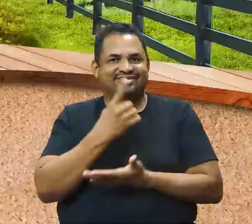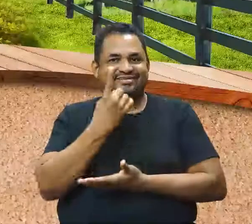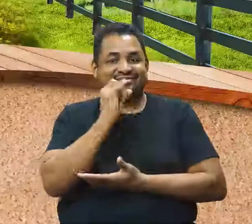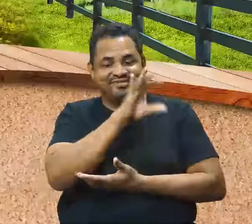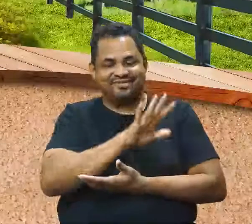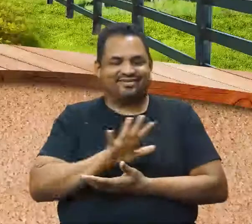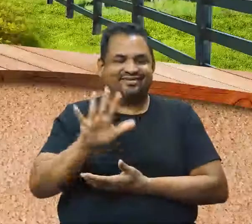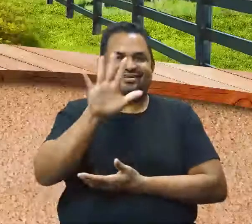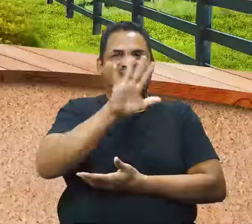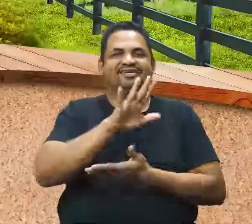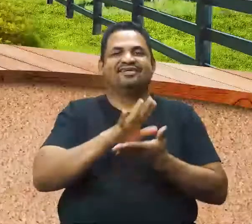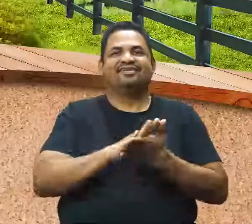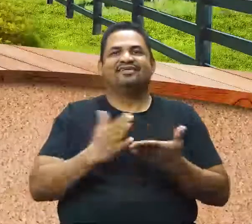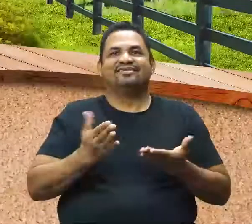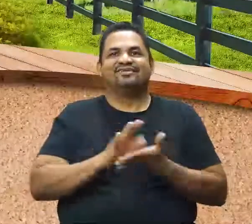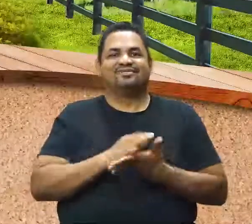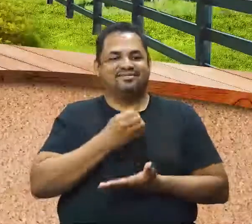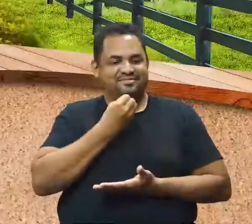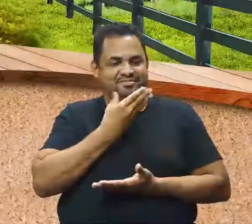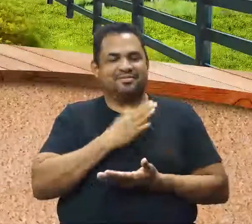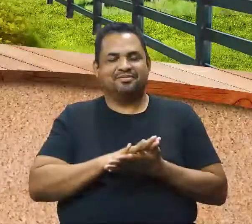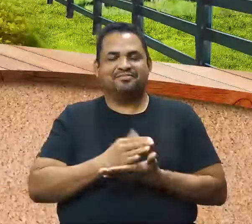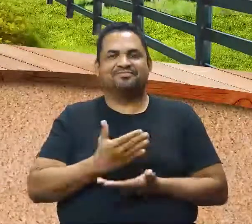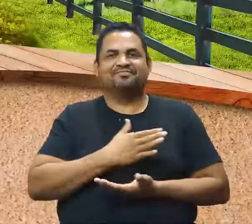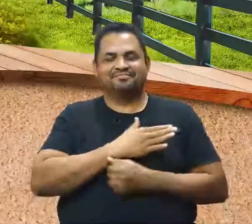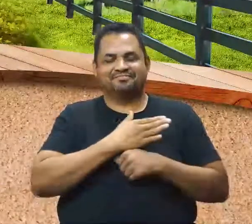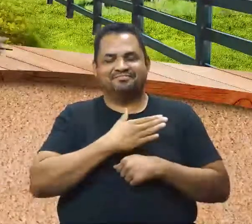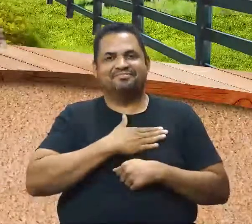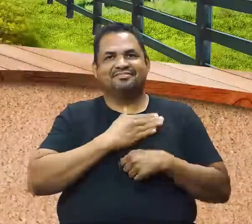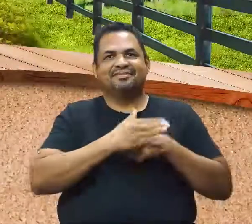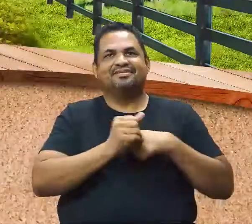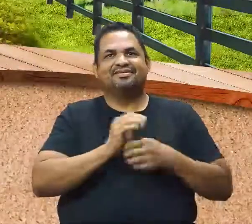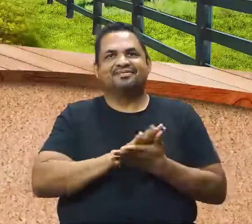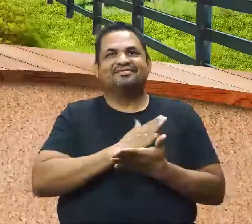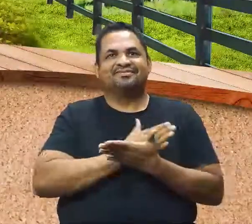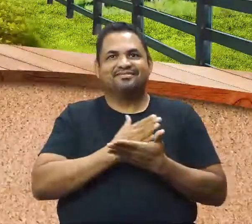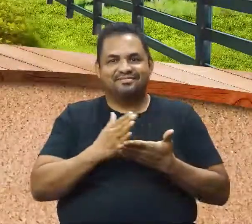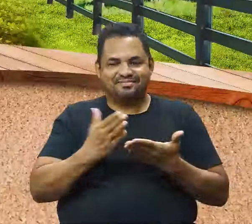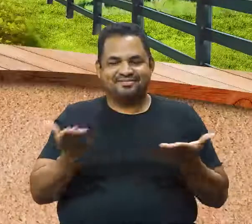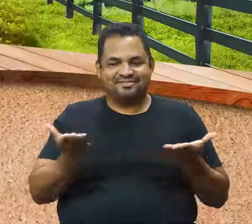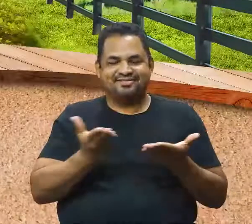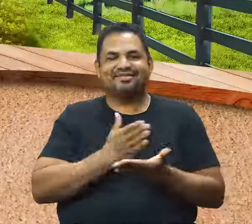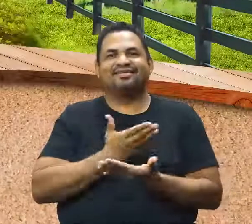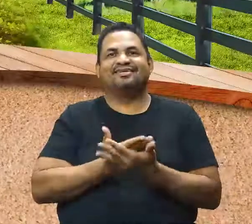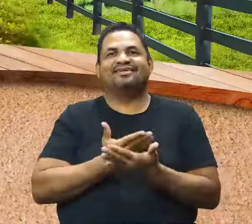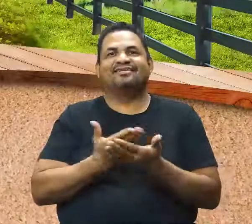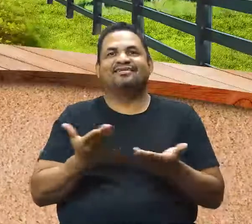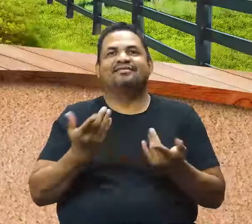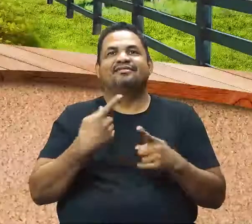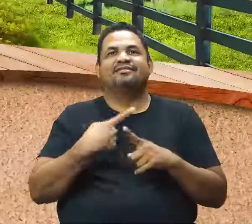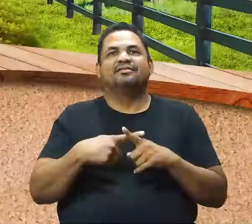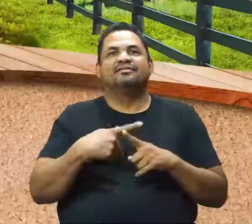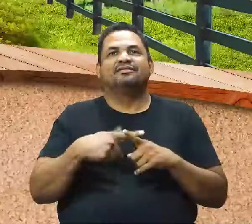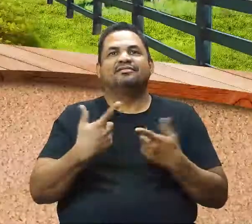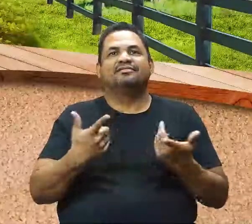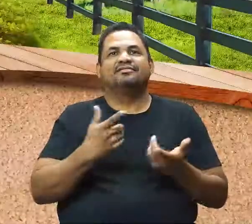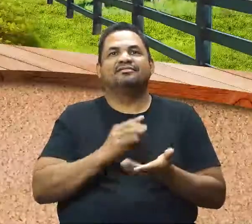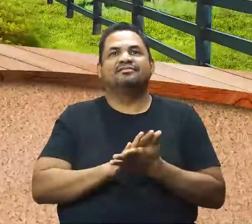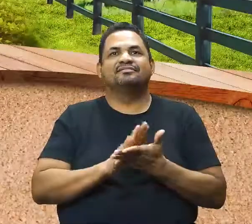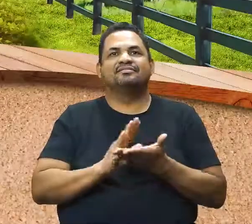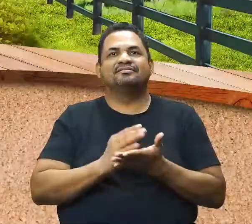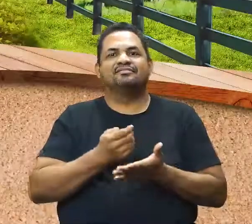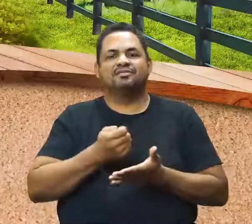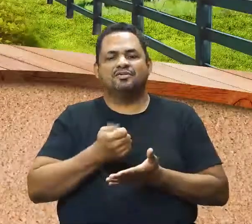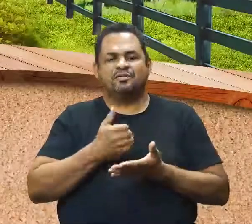uma imagem. Tudo bem, meu querido? E aí, vamos começar logo essa bagaça? Porque já estamos, meus queridos, chegando